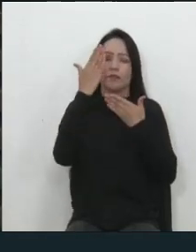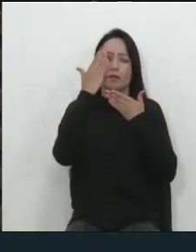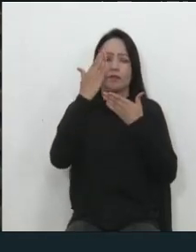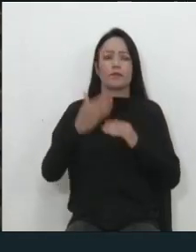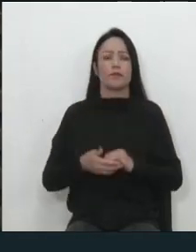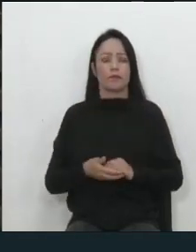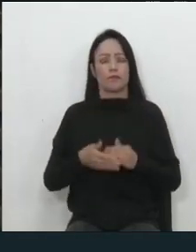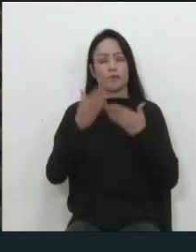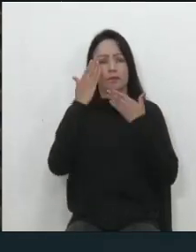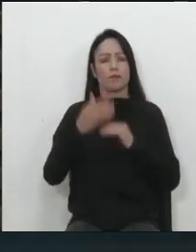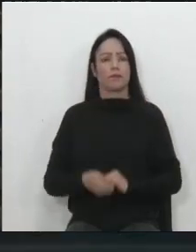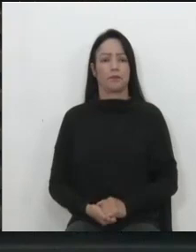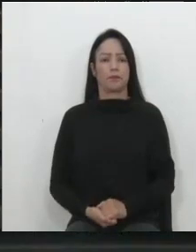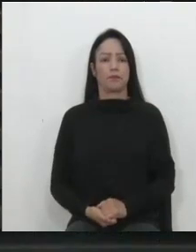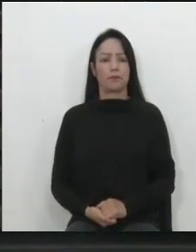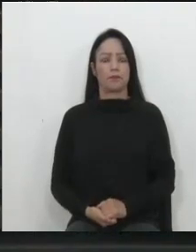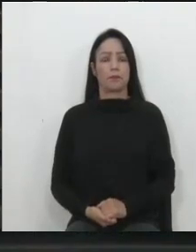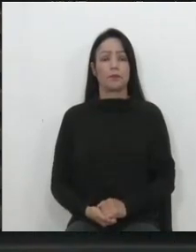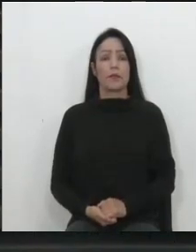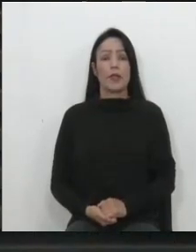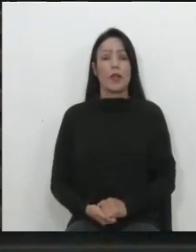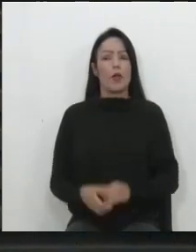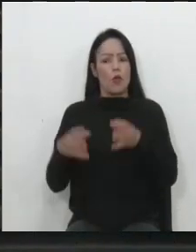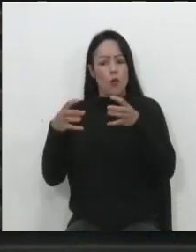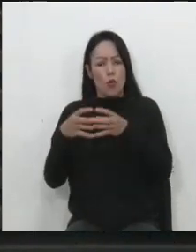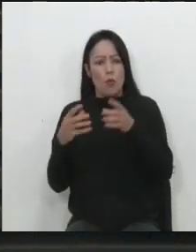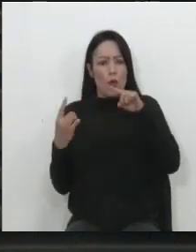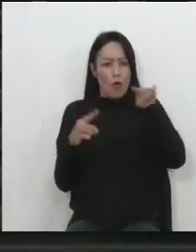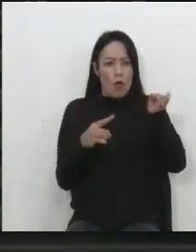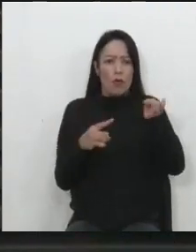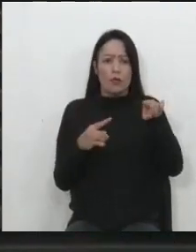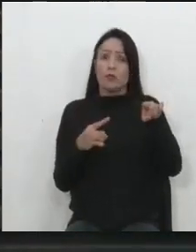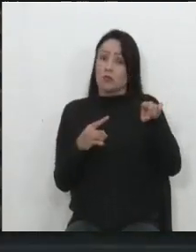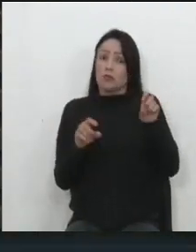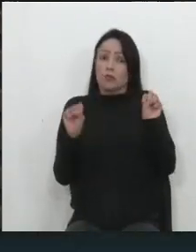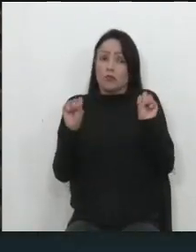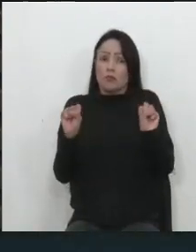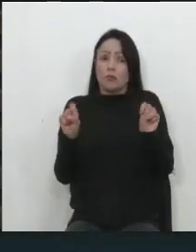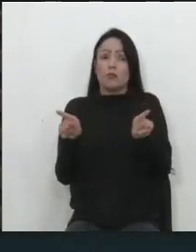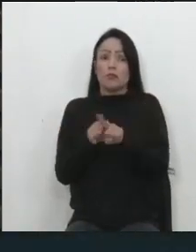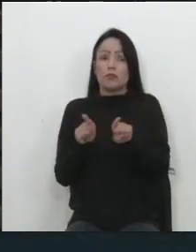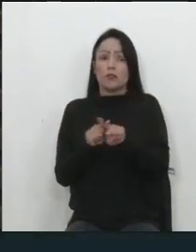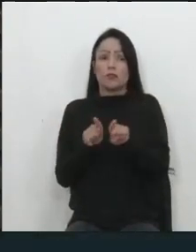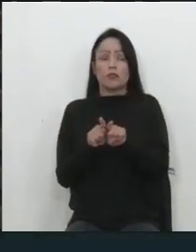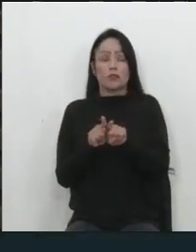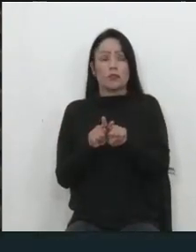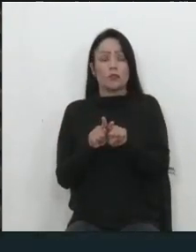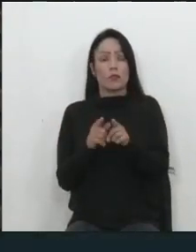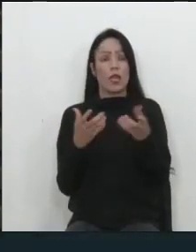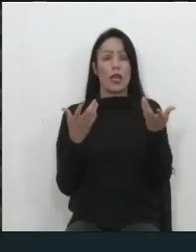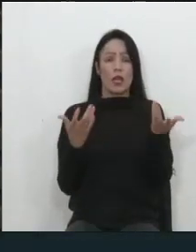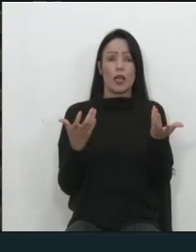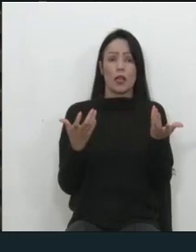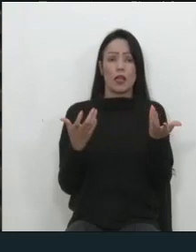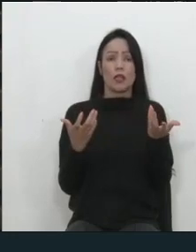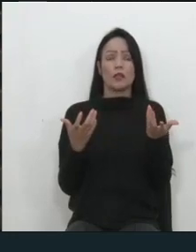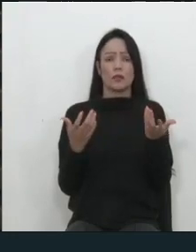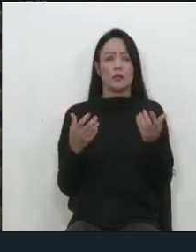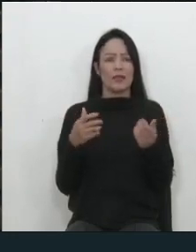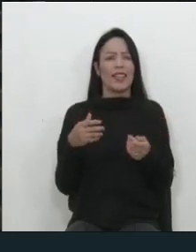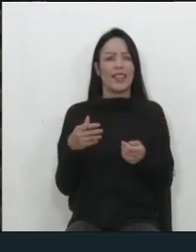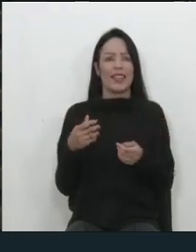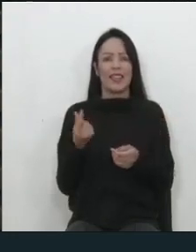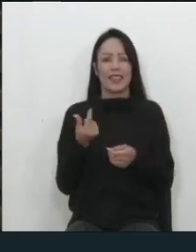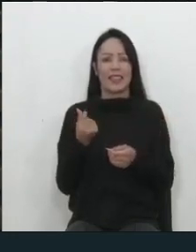Muito obrigado. A oposição também pode, se ela quiser, ela pode oferecer do bolso.